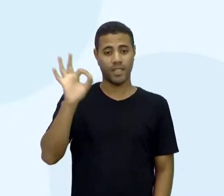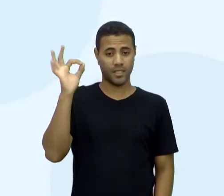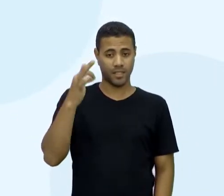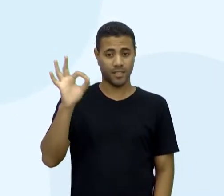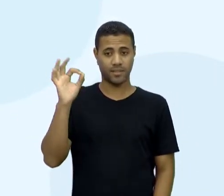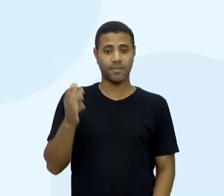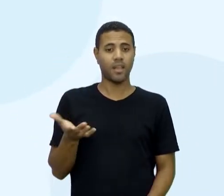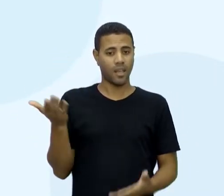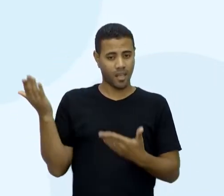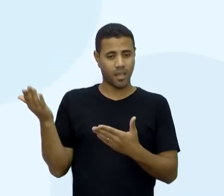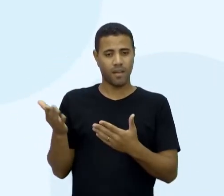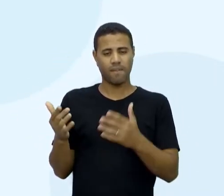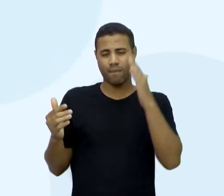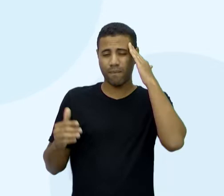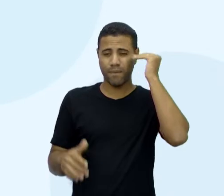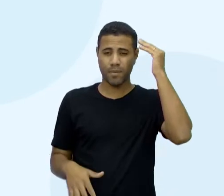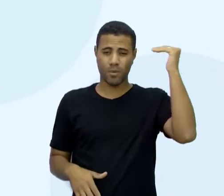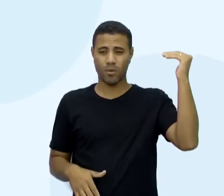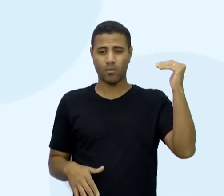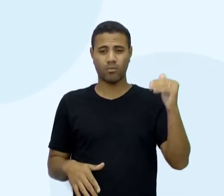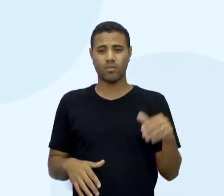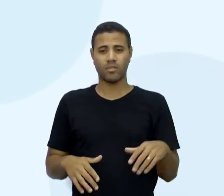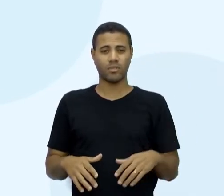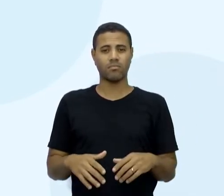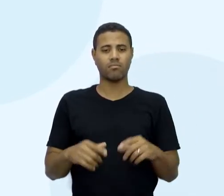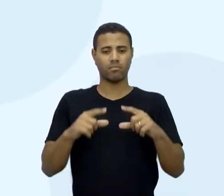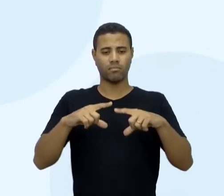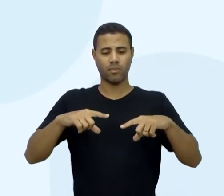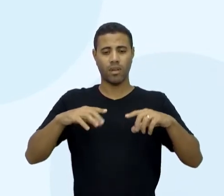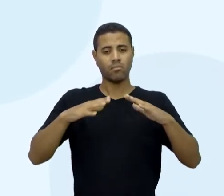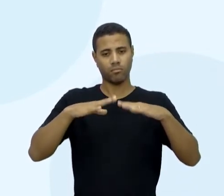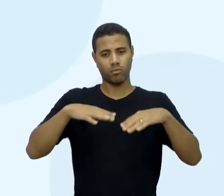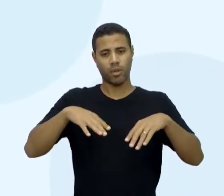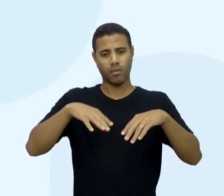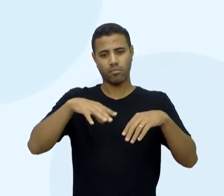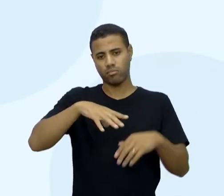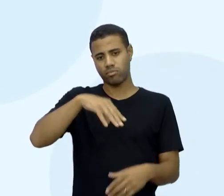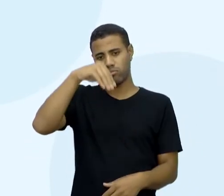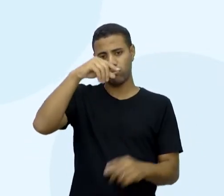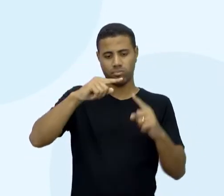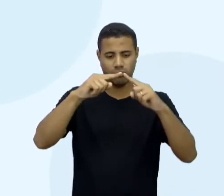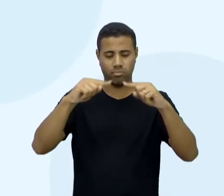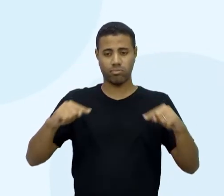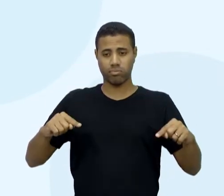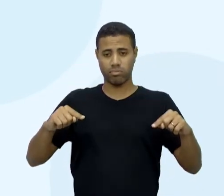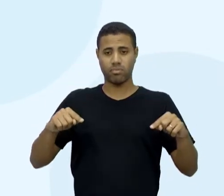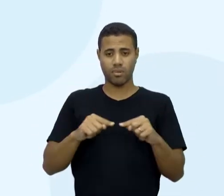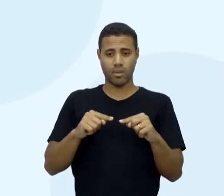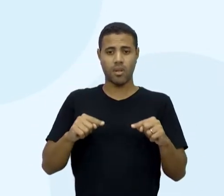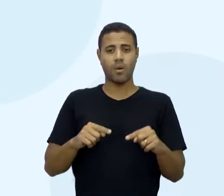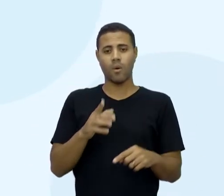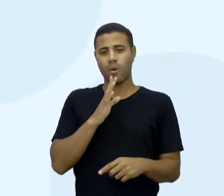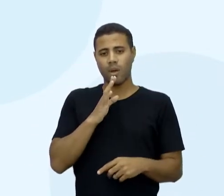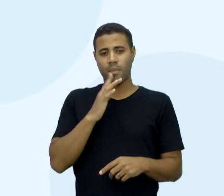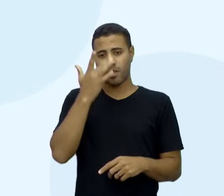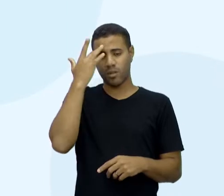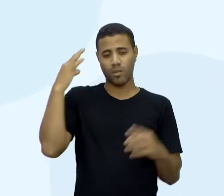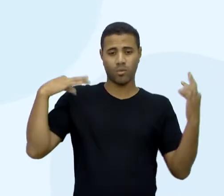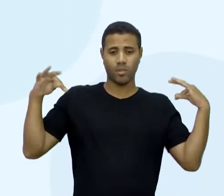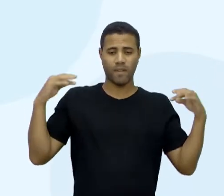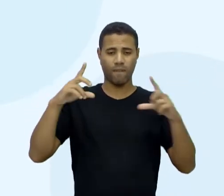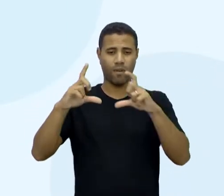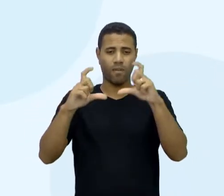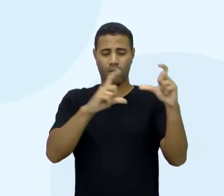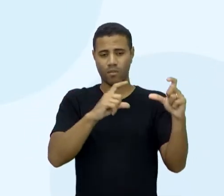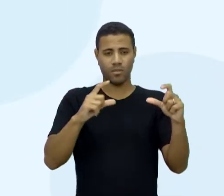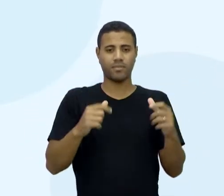pirâmide, ela é bem conhecida, ela é bem popular, né? Os turistas tiram muitas fotos ali. E o Museu do Louvre, ele já tem uma